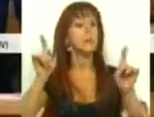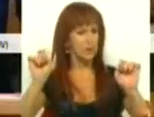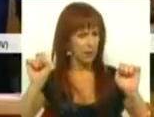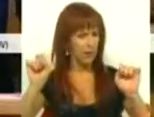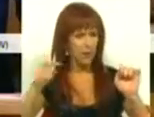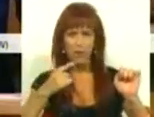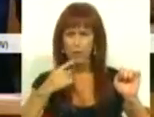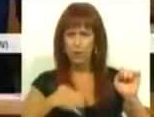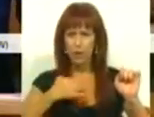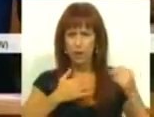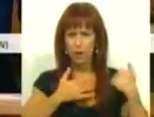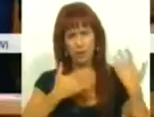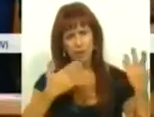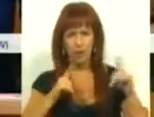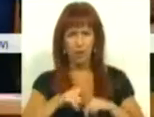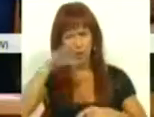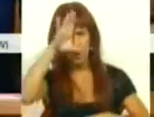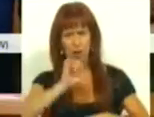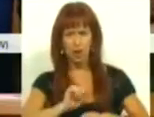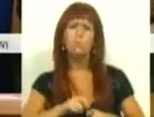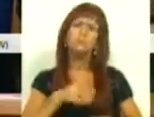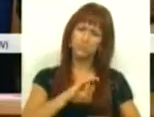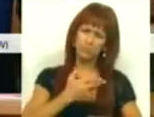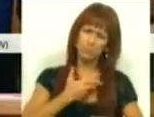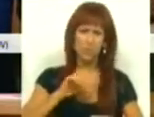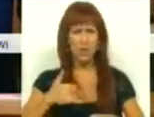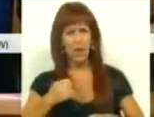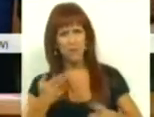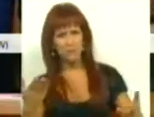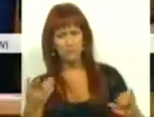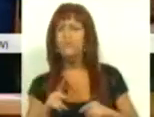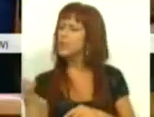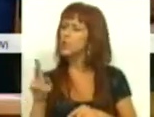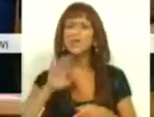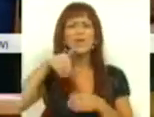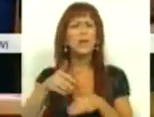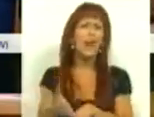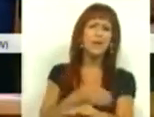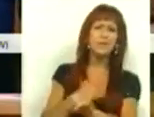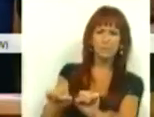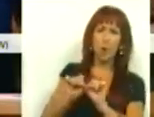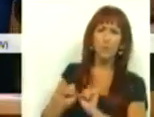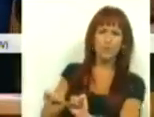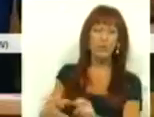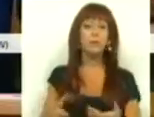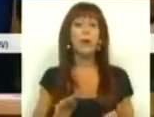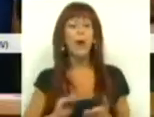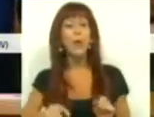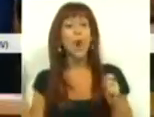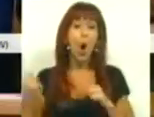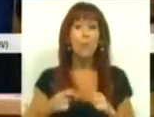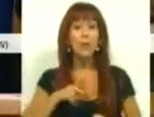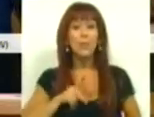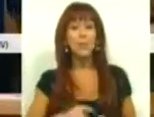também, com grande sentido de responsabilidade e de Estado, pelo PSD e pelo CDS, ambos na altura na oposição. Um acordo que